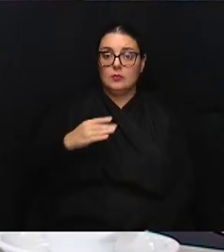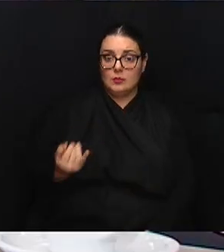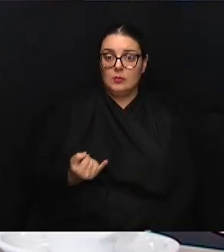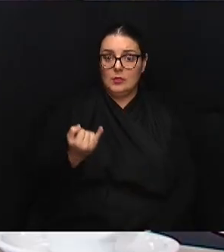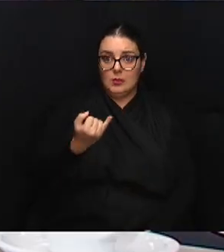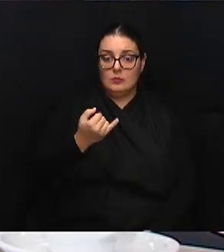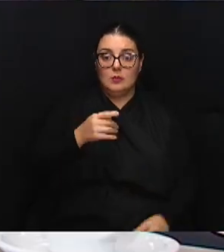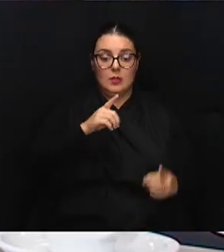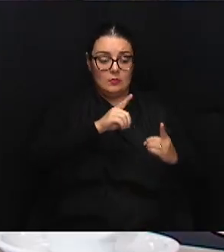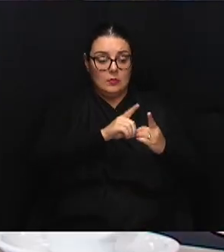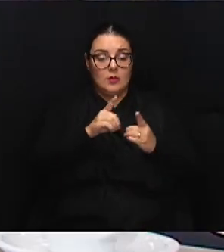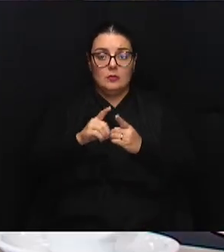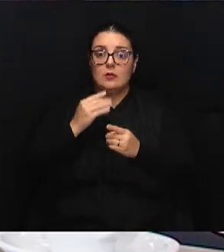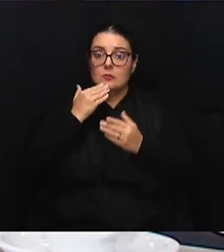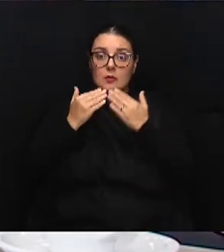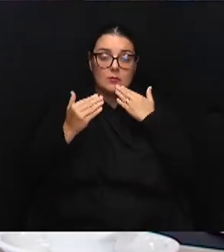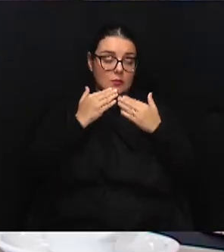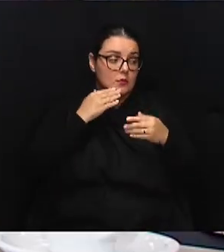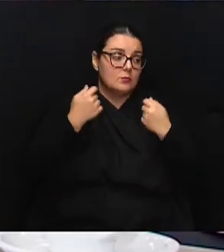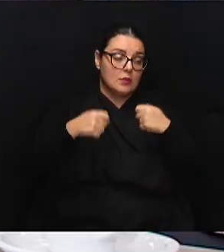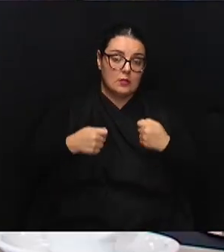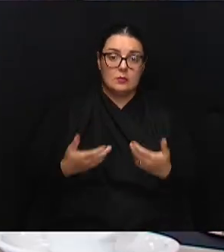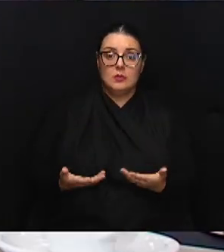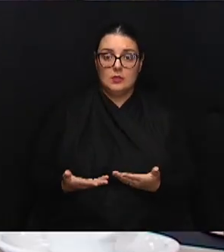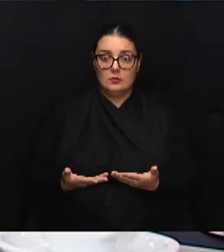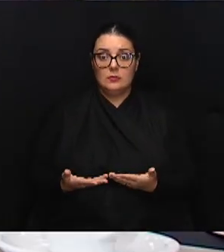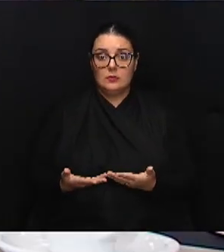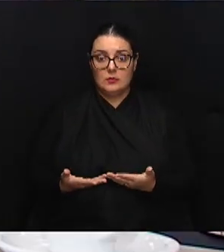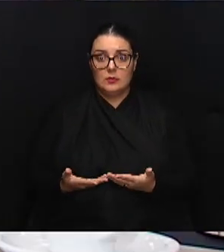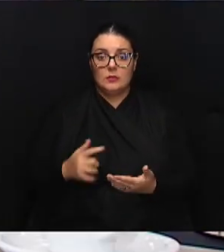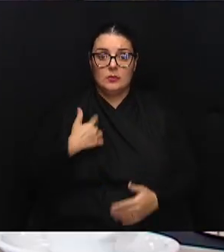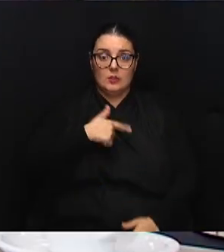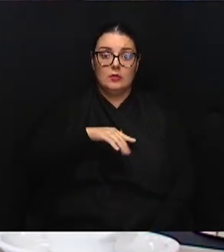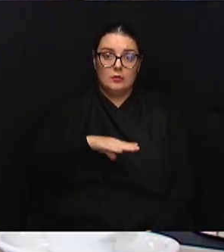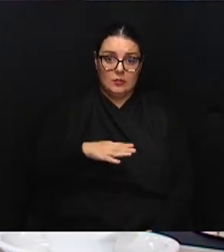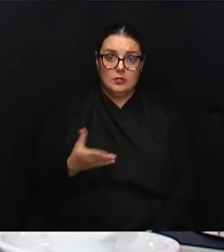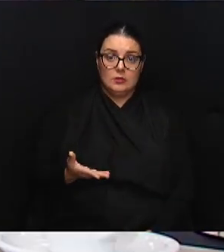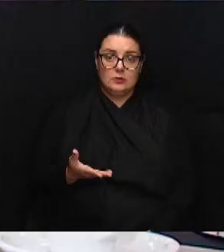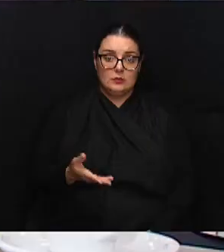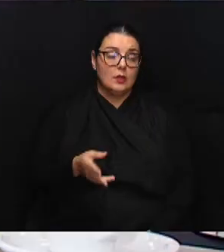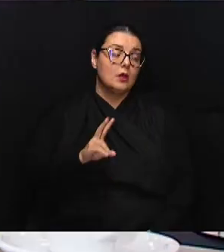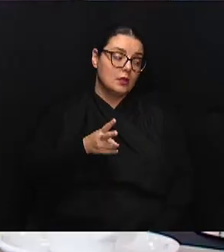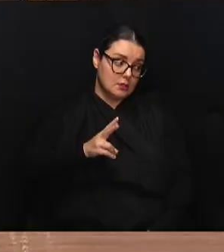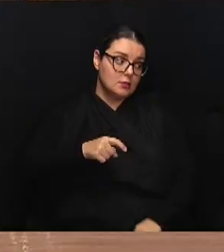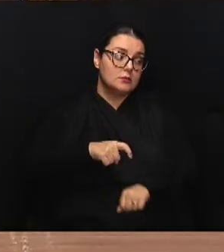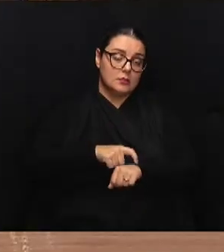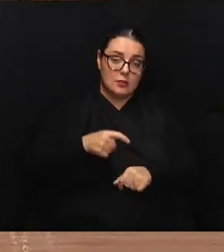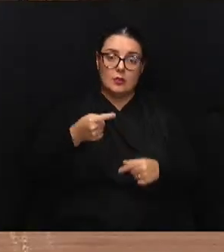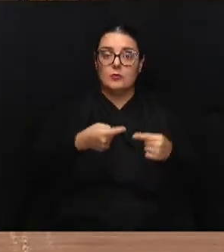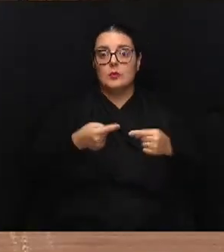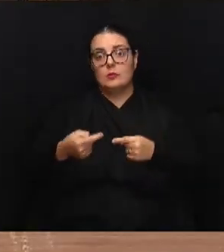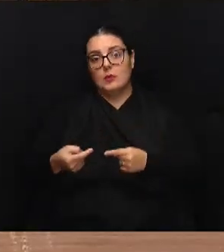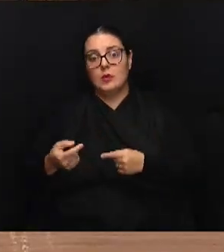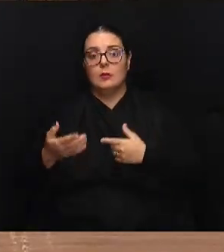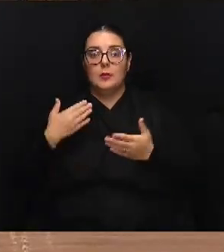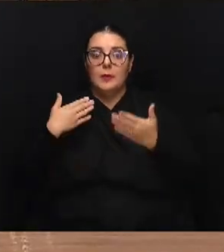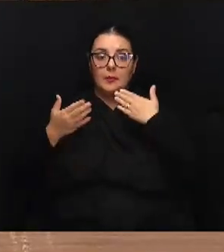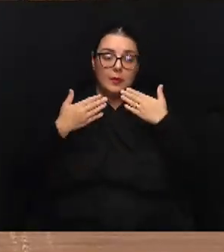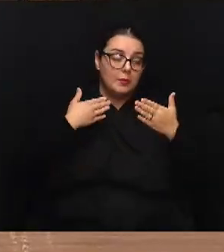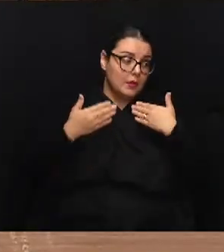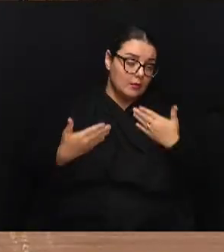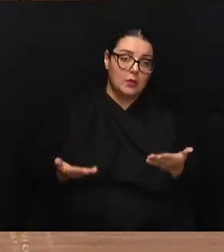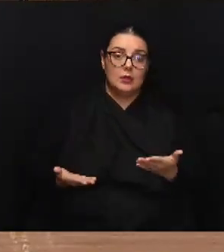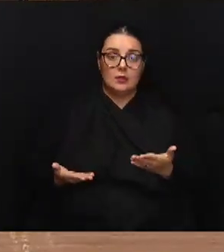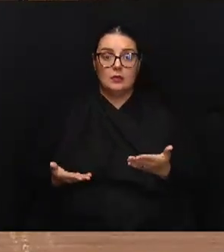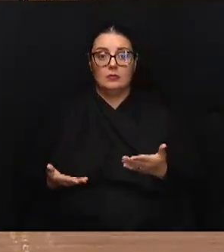para atender às demandas, às necessidades da nossa cidade. É sempre um momento de discussão, de debate, muitas vezes